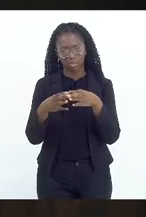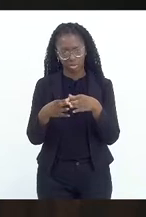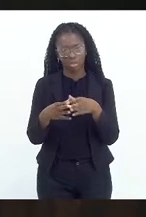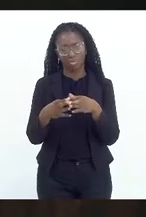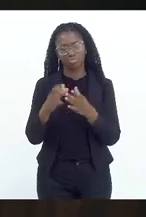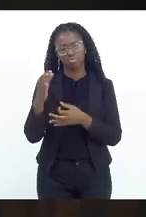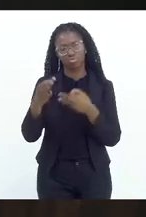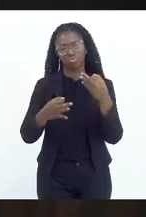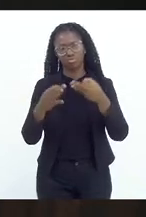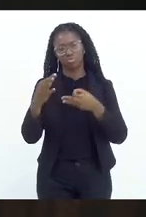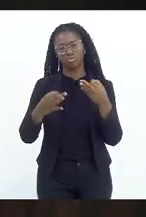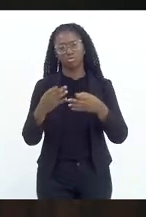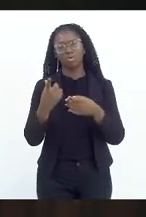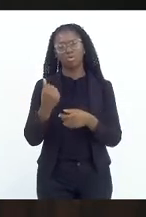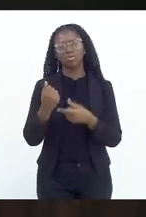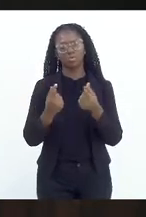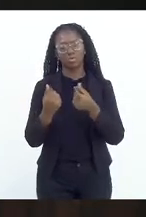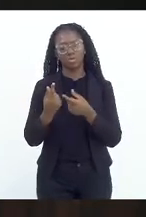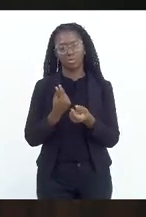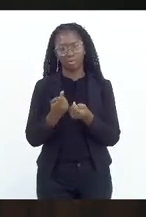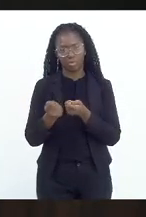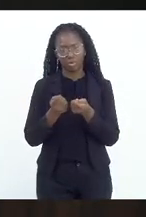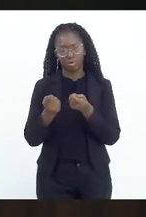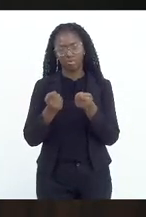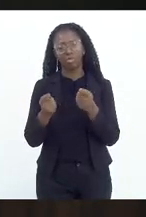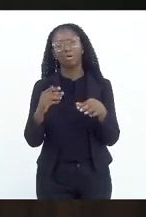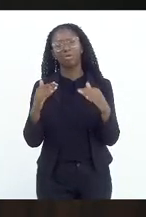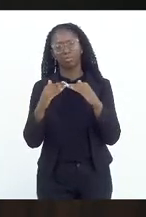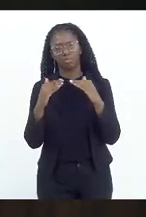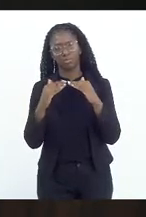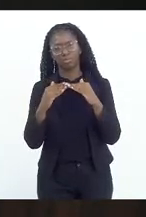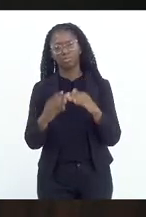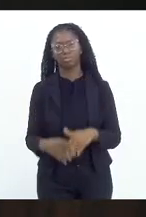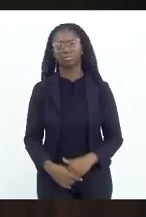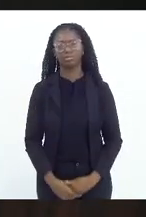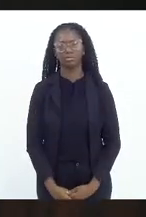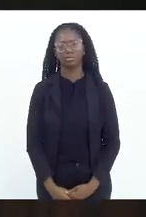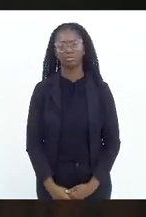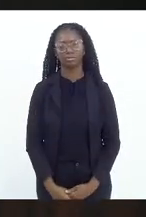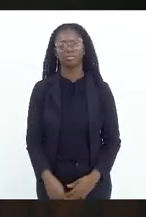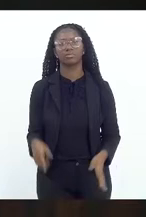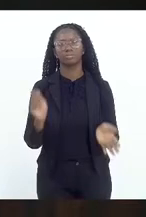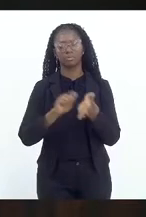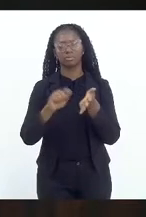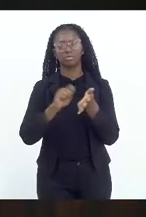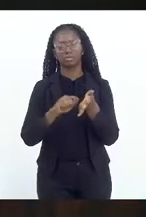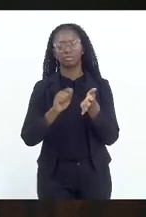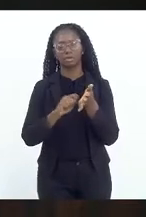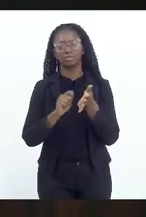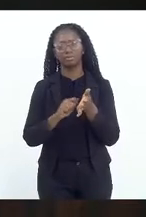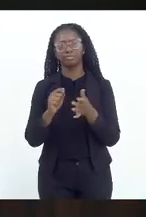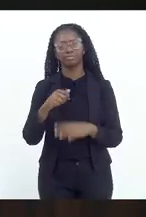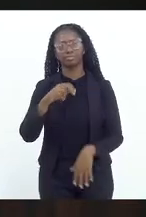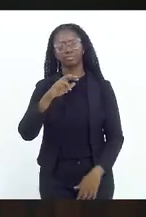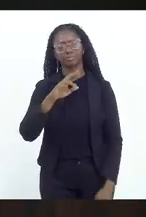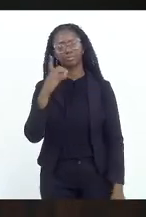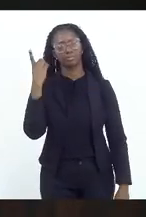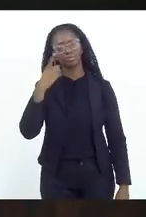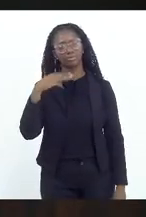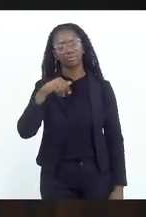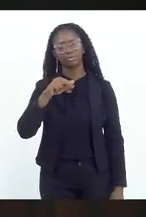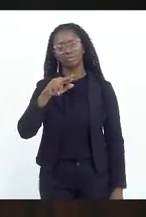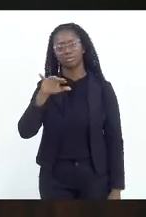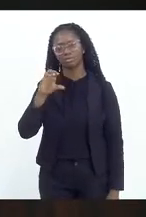e de Orçamento, Finanças, Fiscalização Financeira e Controle favorável. Relatores, deputado Márcio Pacheco, Hélito José, Flávio